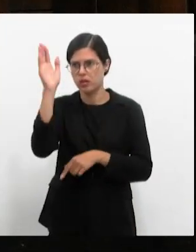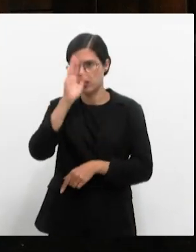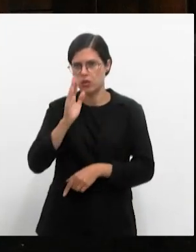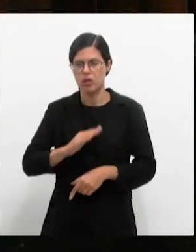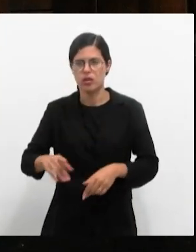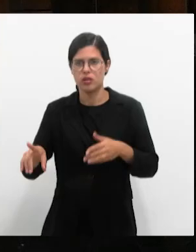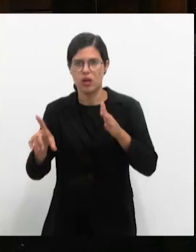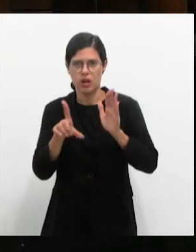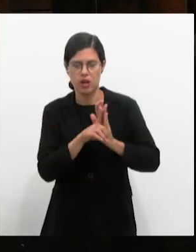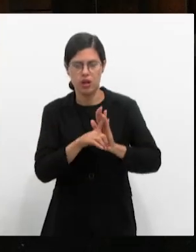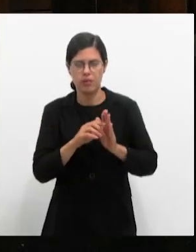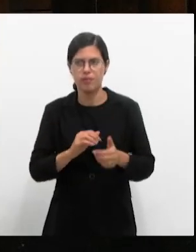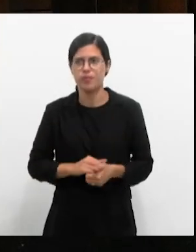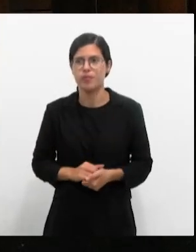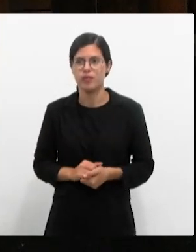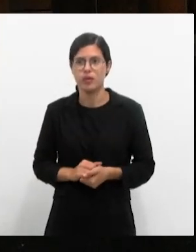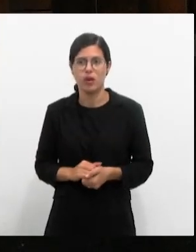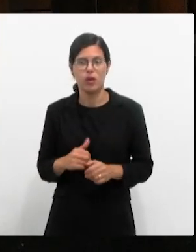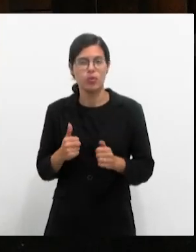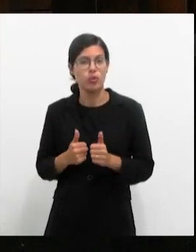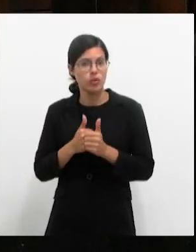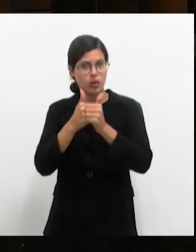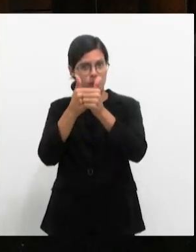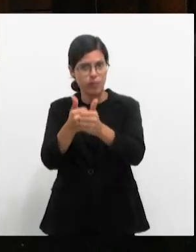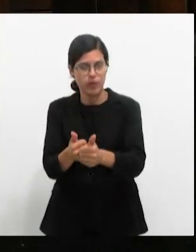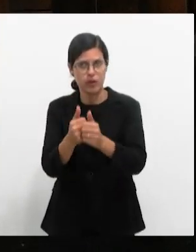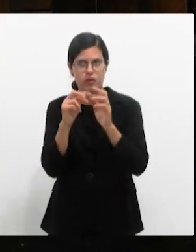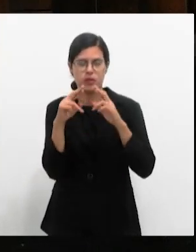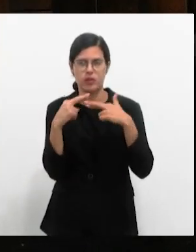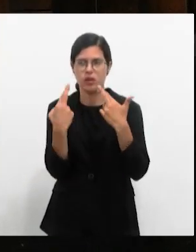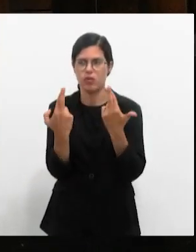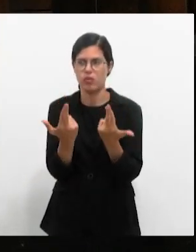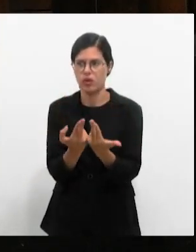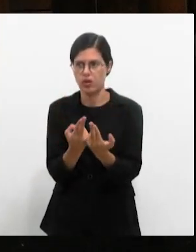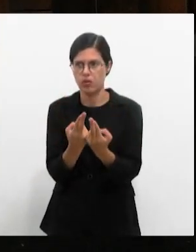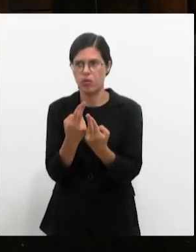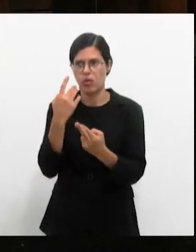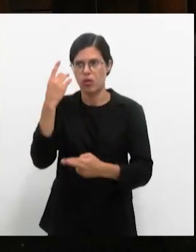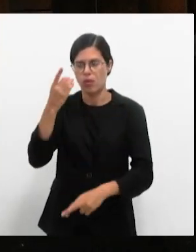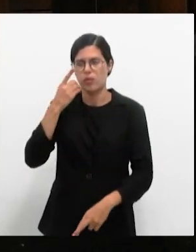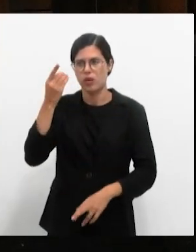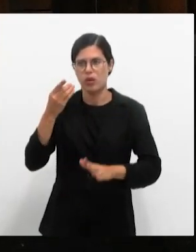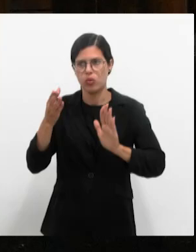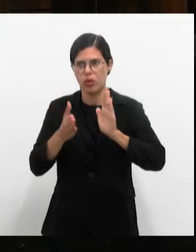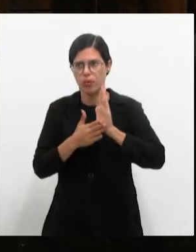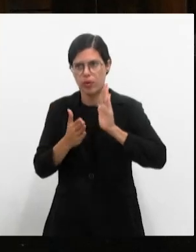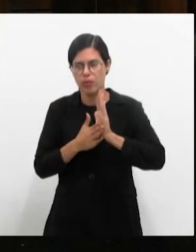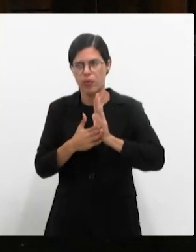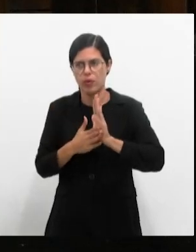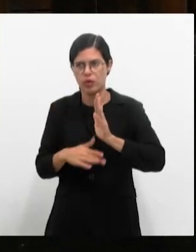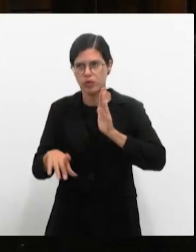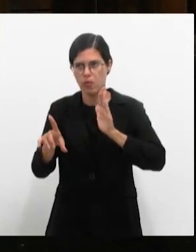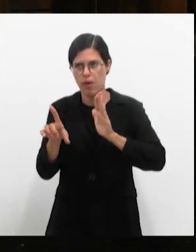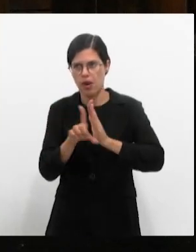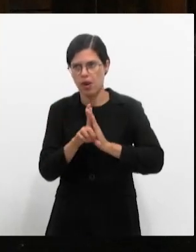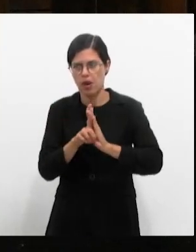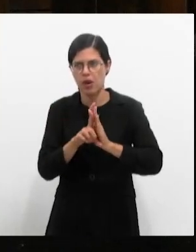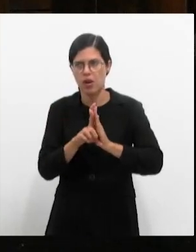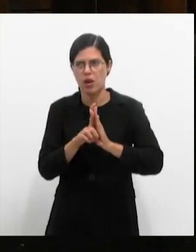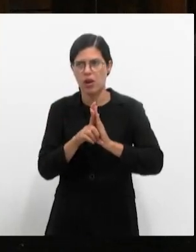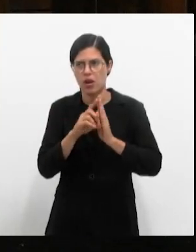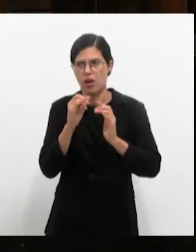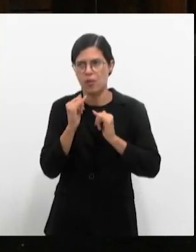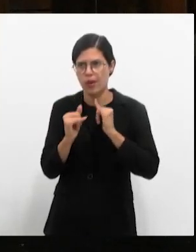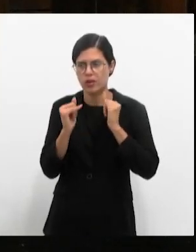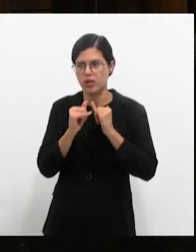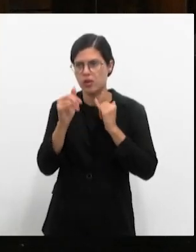lei. Nos acompanhava nessa reunião o deputado proponente de uma lei correlata a nível nacional, o